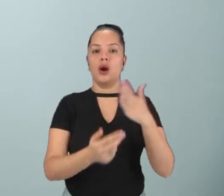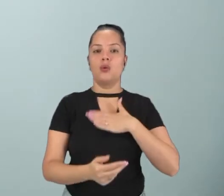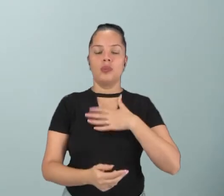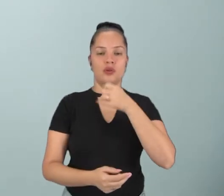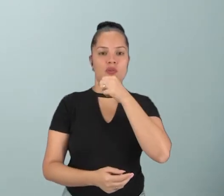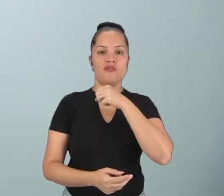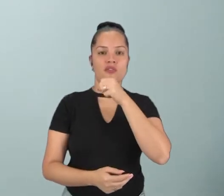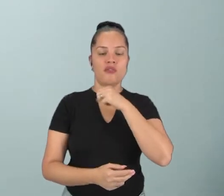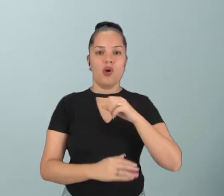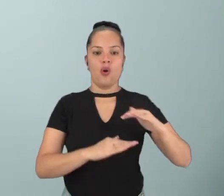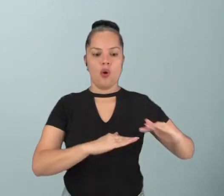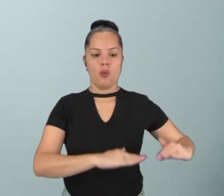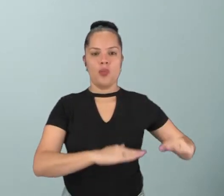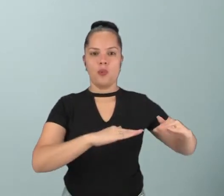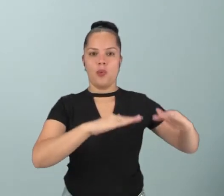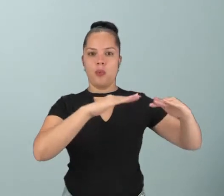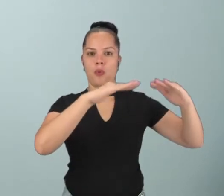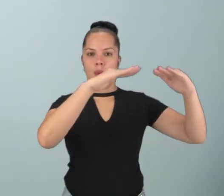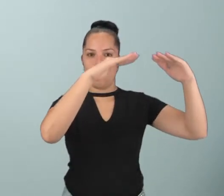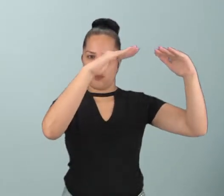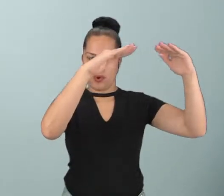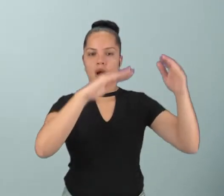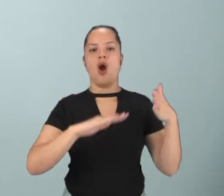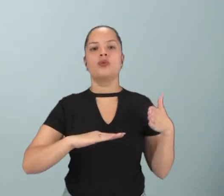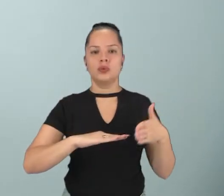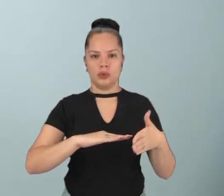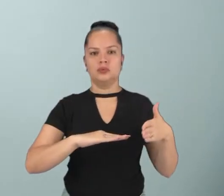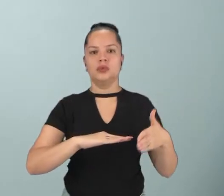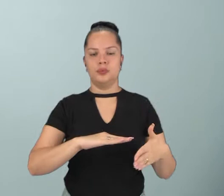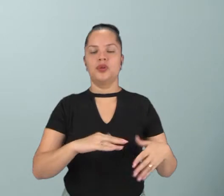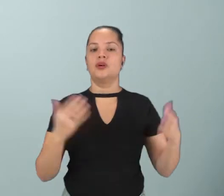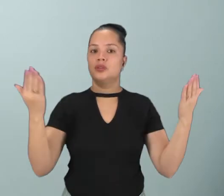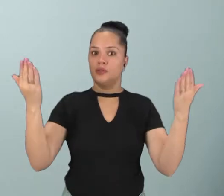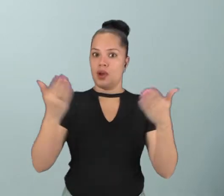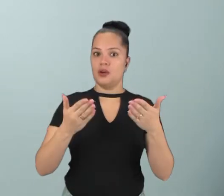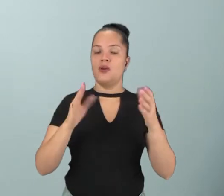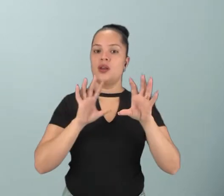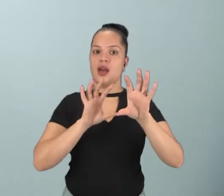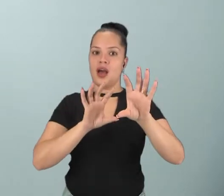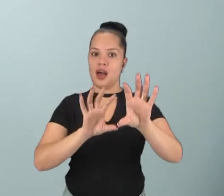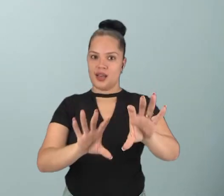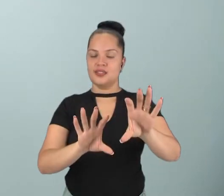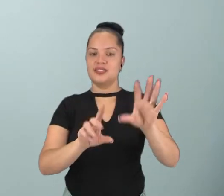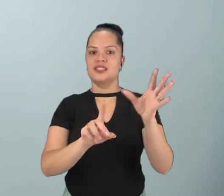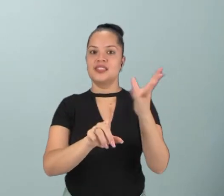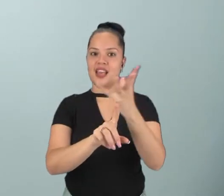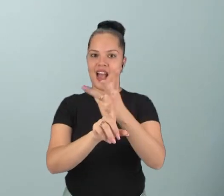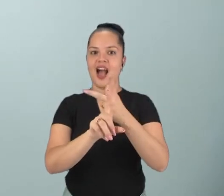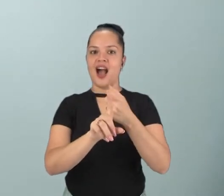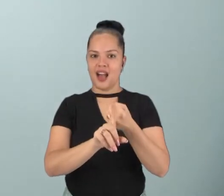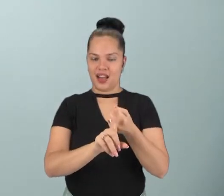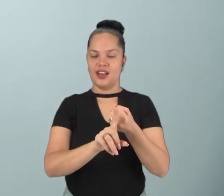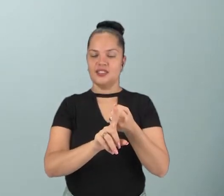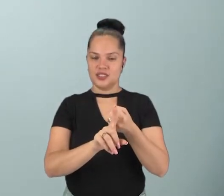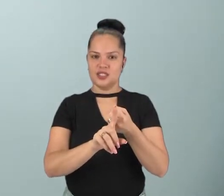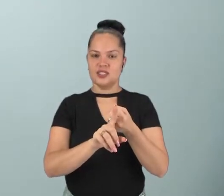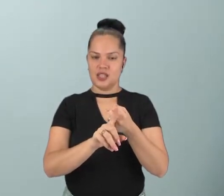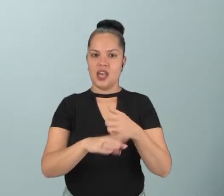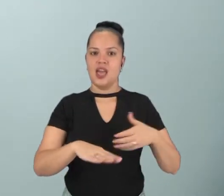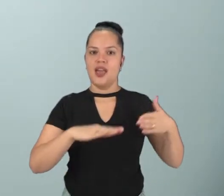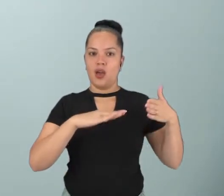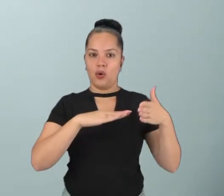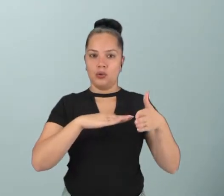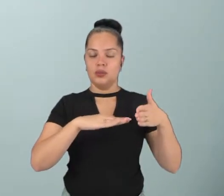juntos, eles são contemporâneos. Agora nós vamos trazer isso para as artes e vamos lembrar, gente, que a idade contemporânea